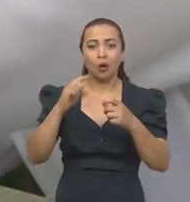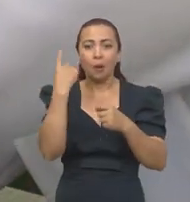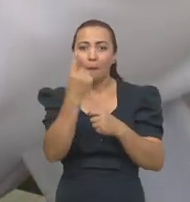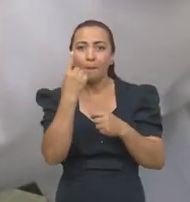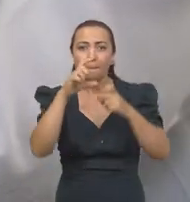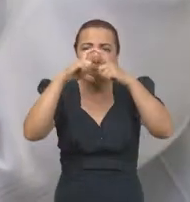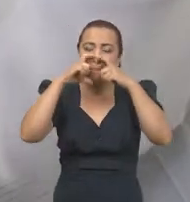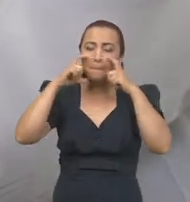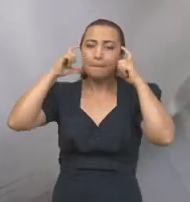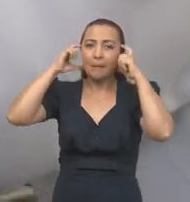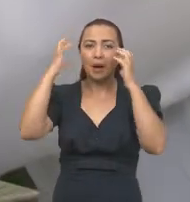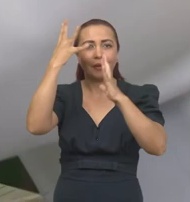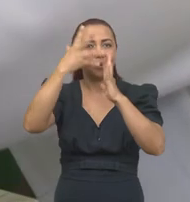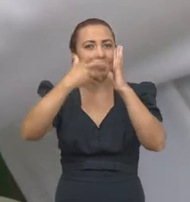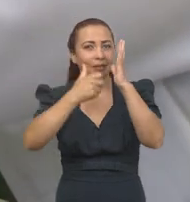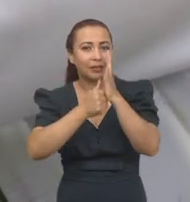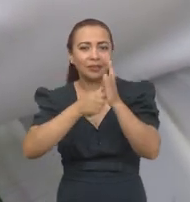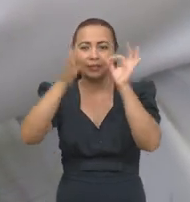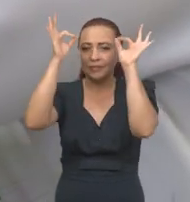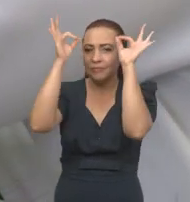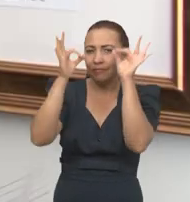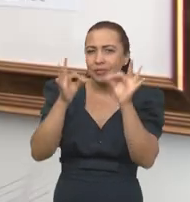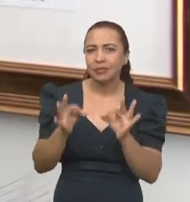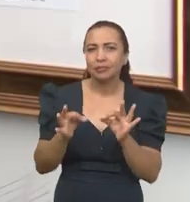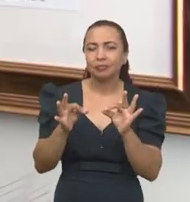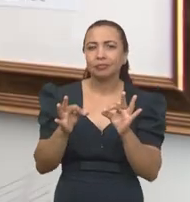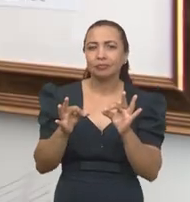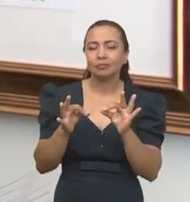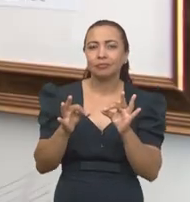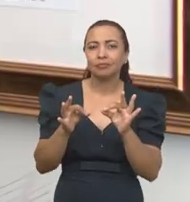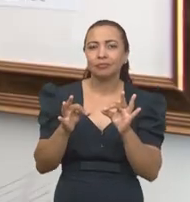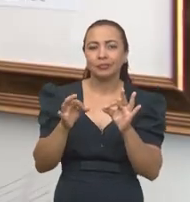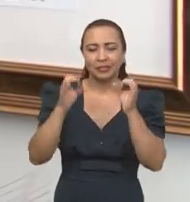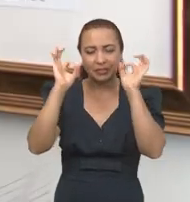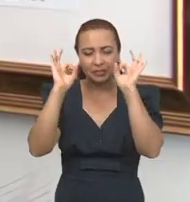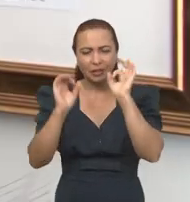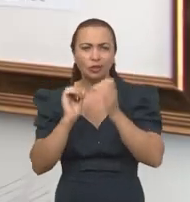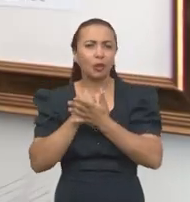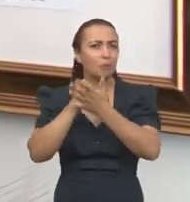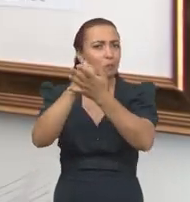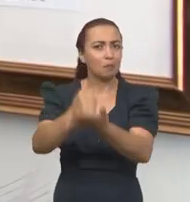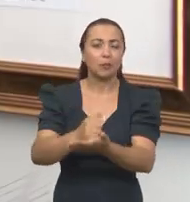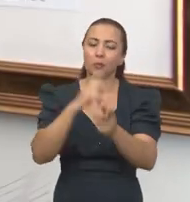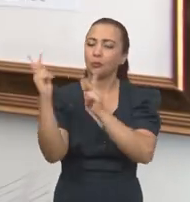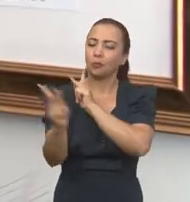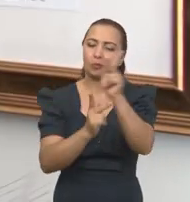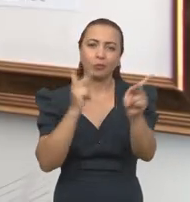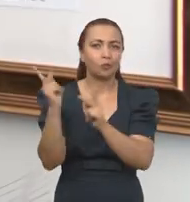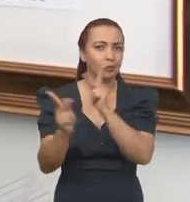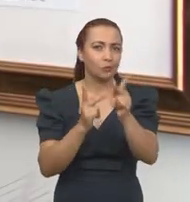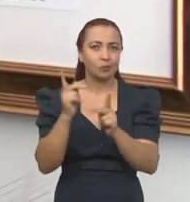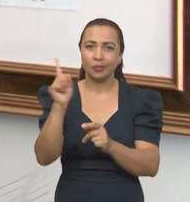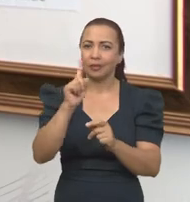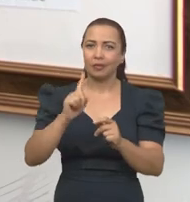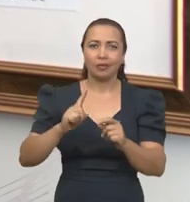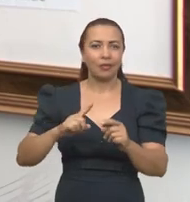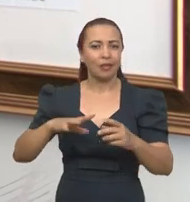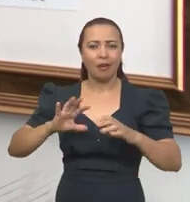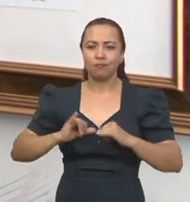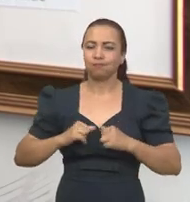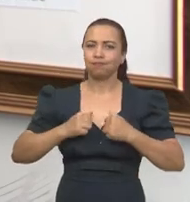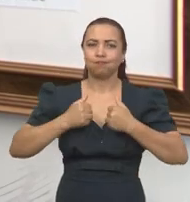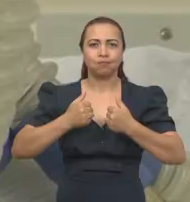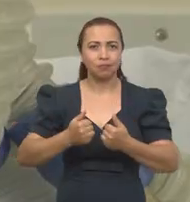Masca com características específicas na uma máscara de assistência ventilatória é